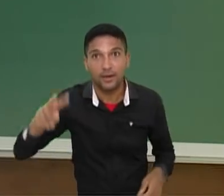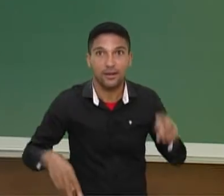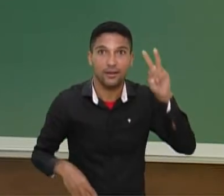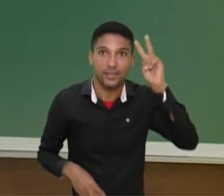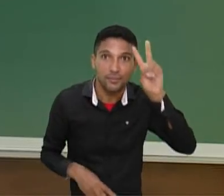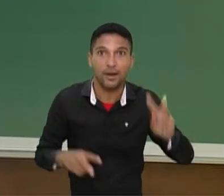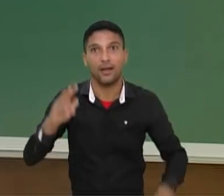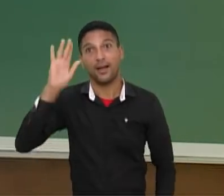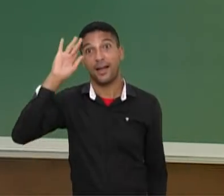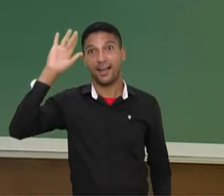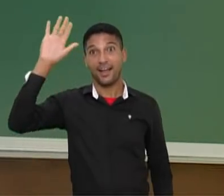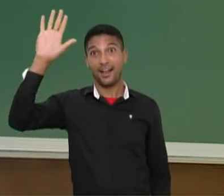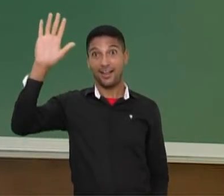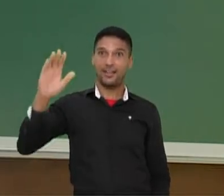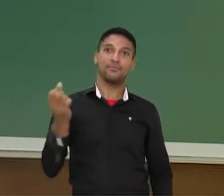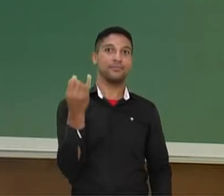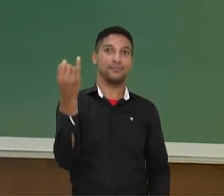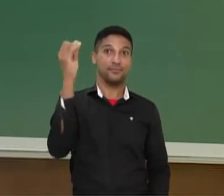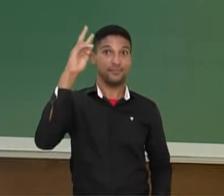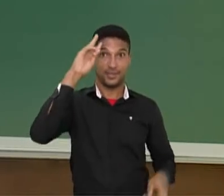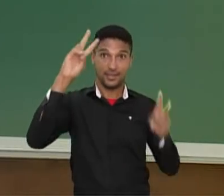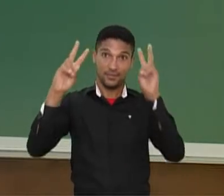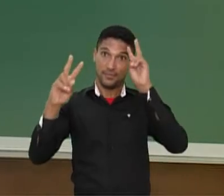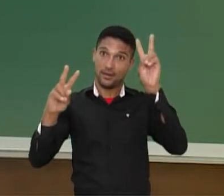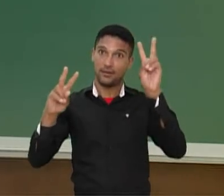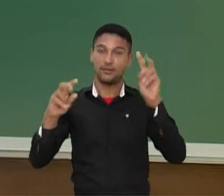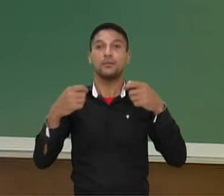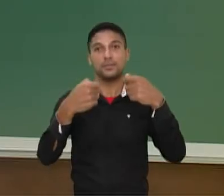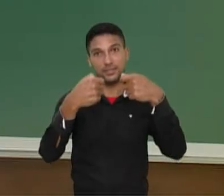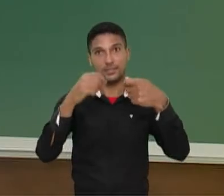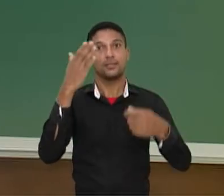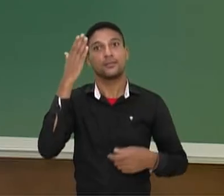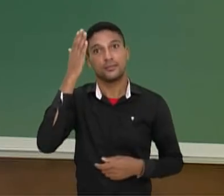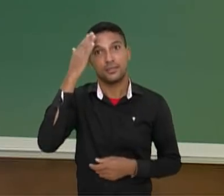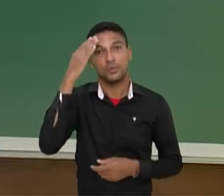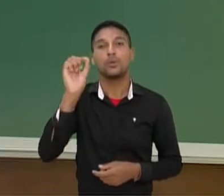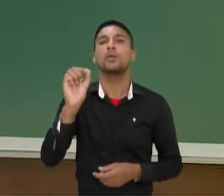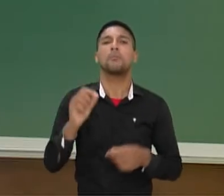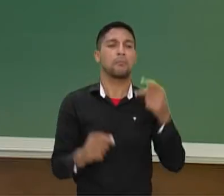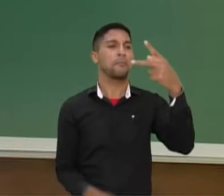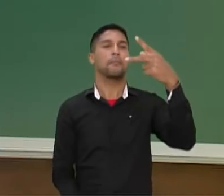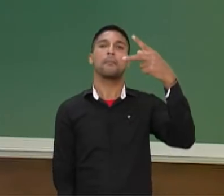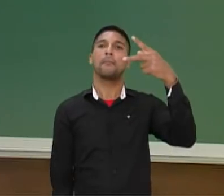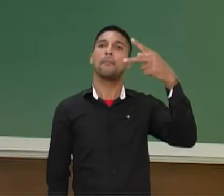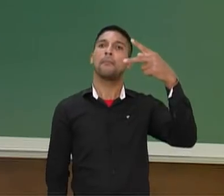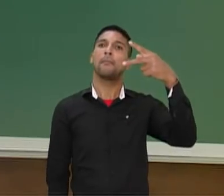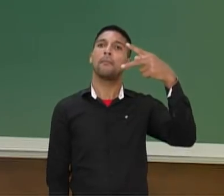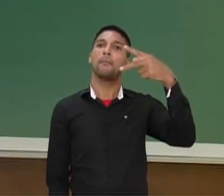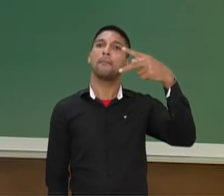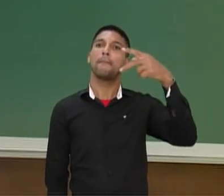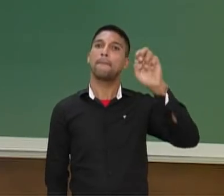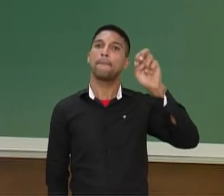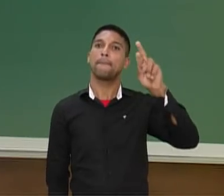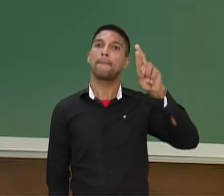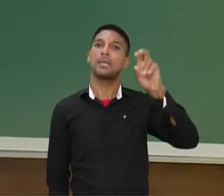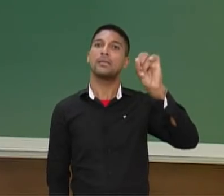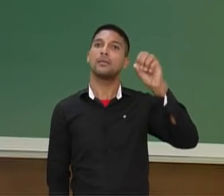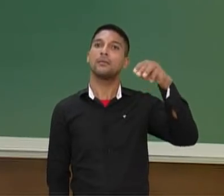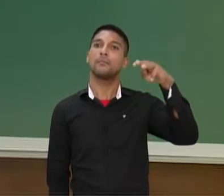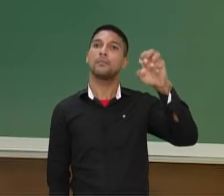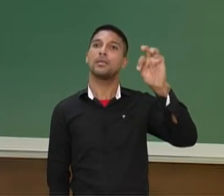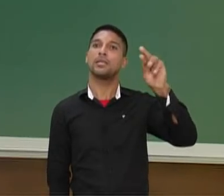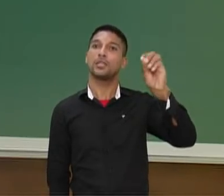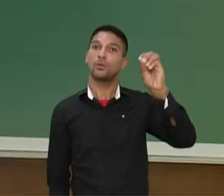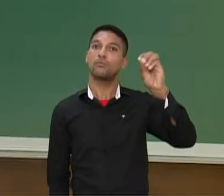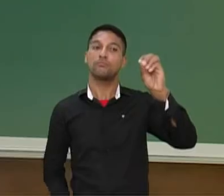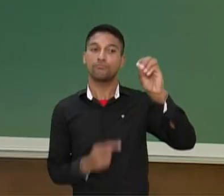lembranças são muito importantes. Preciso saber o que é perímetro e área. E por favor, não se confundam, tá bom? As